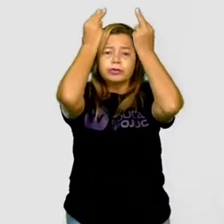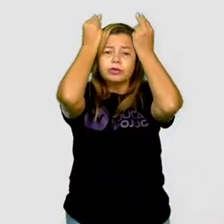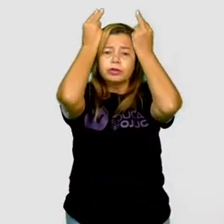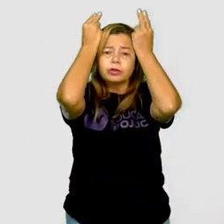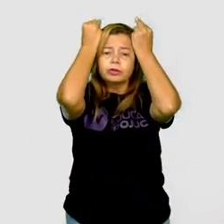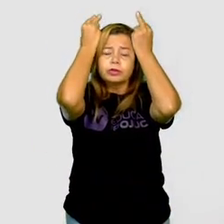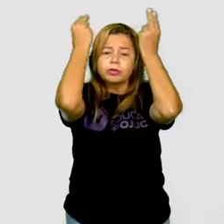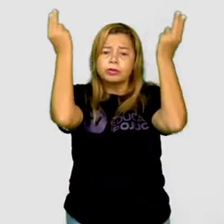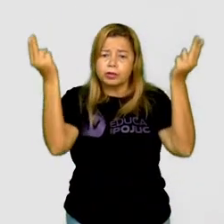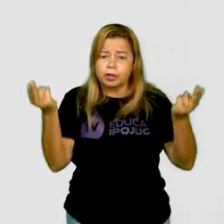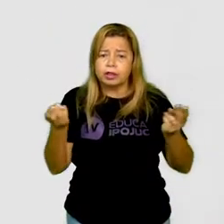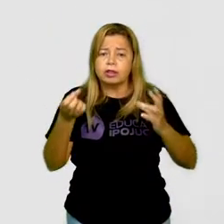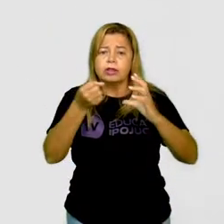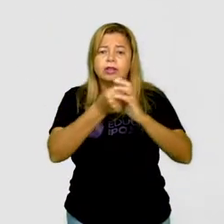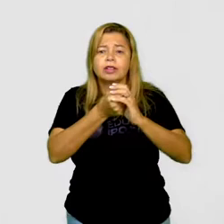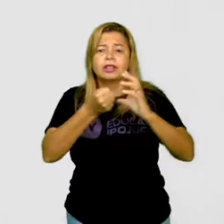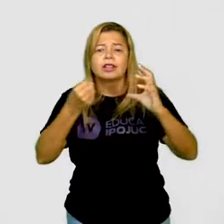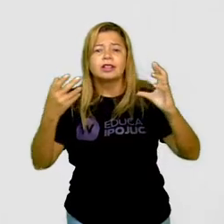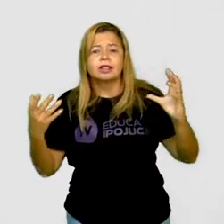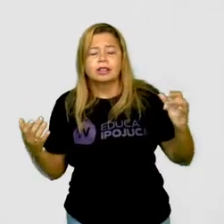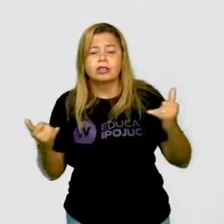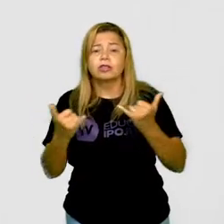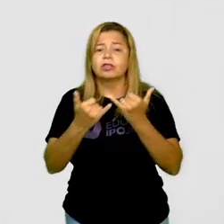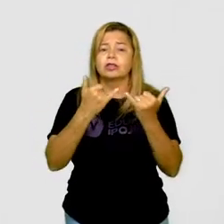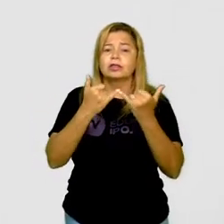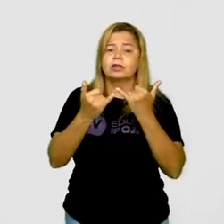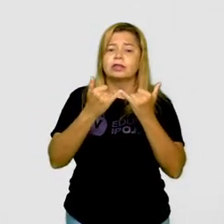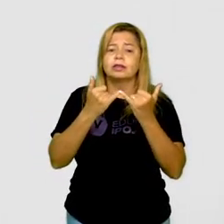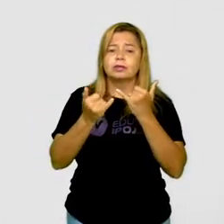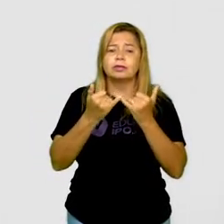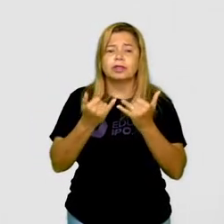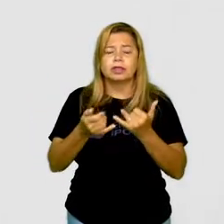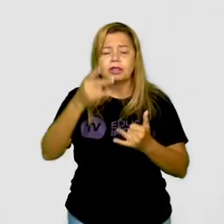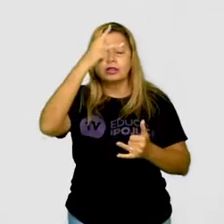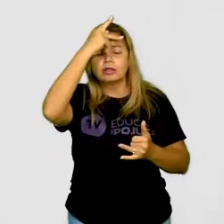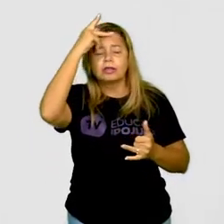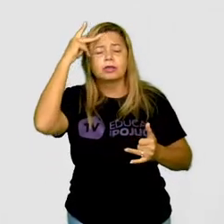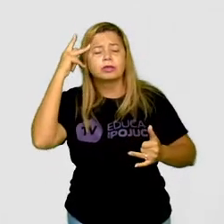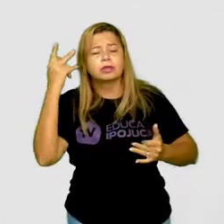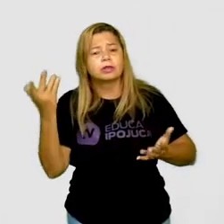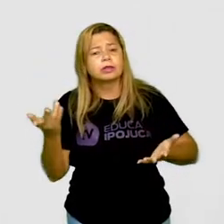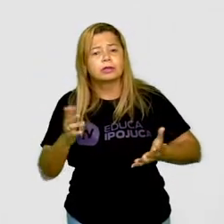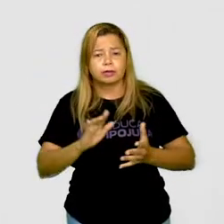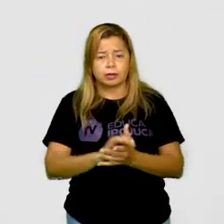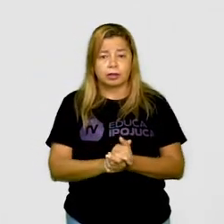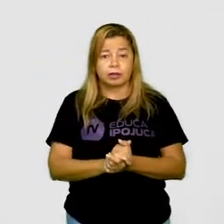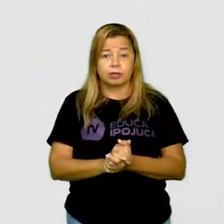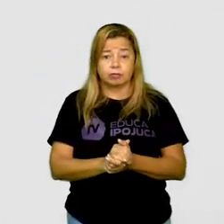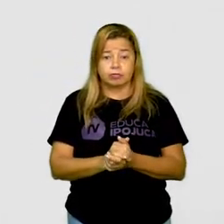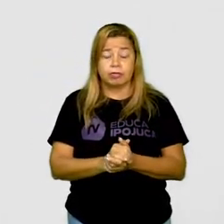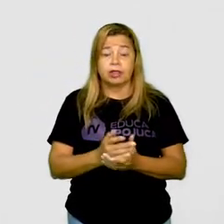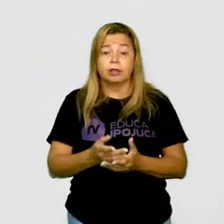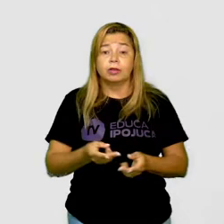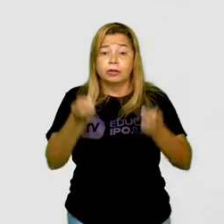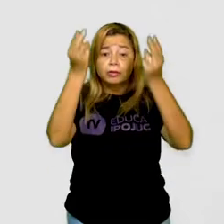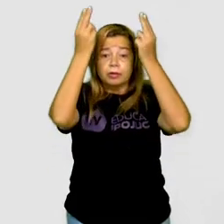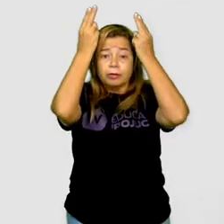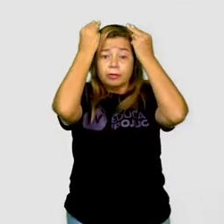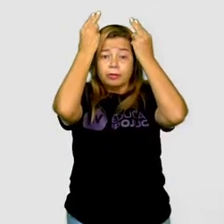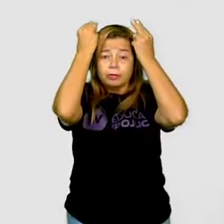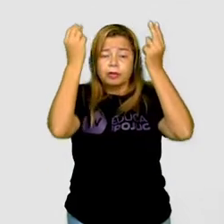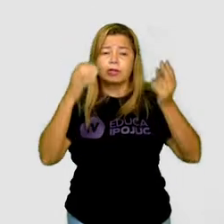que vocês diriam que são também características humanas? Né? Ele é rápido, ele